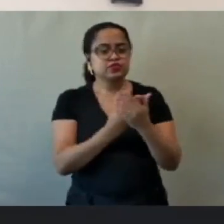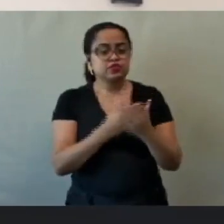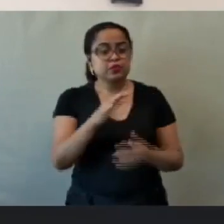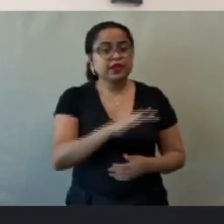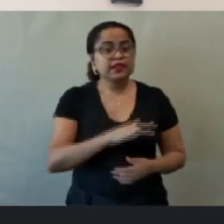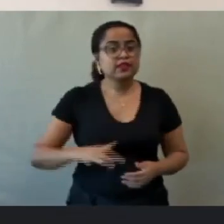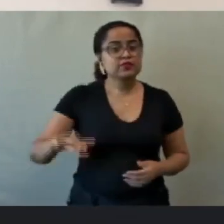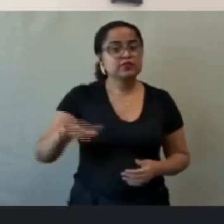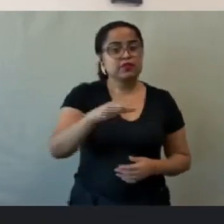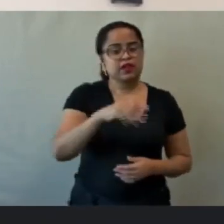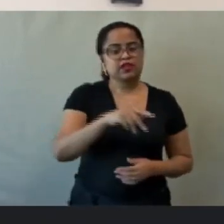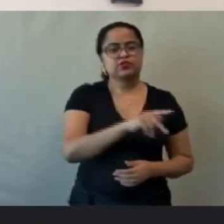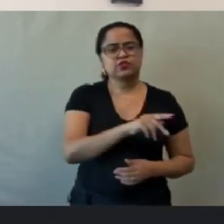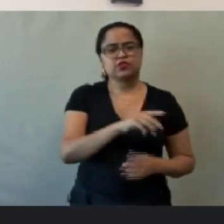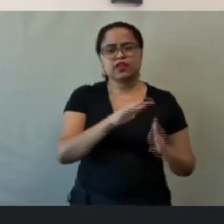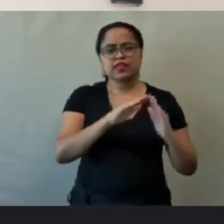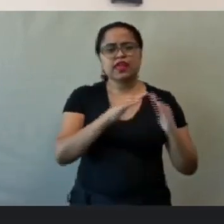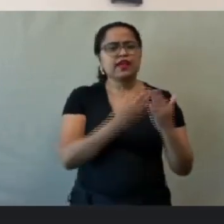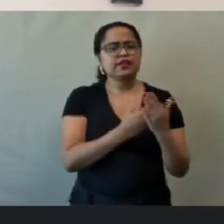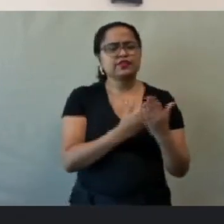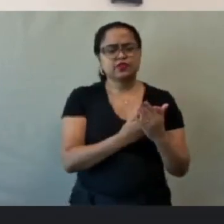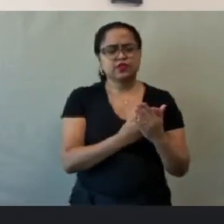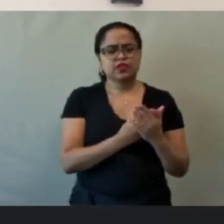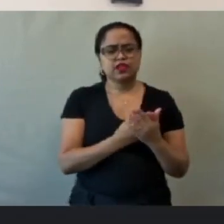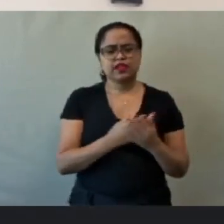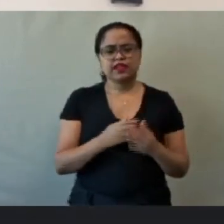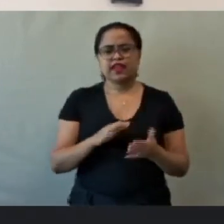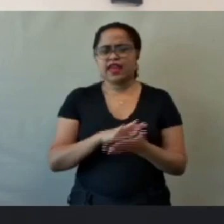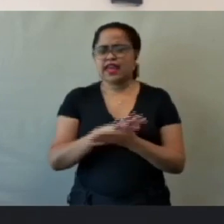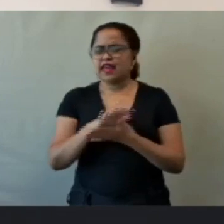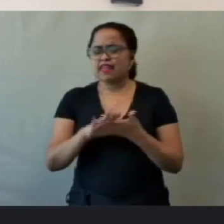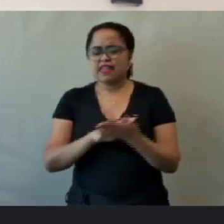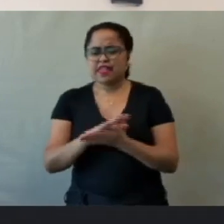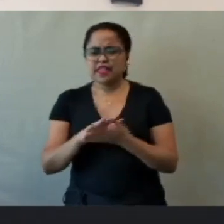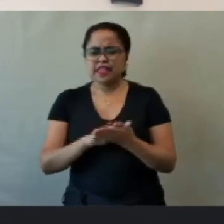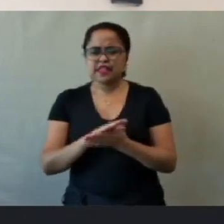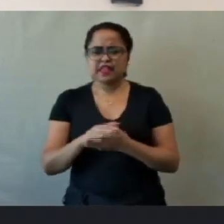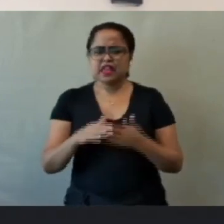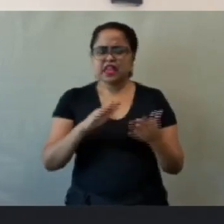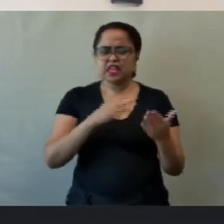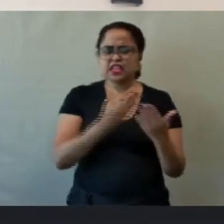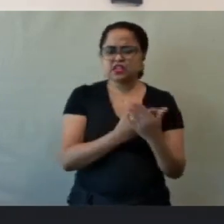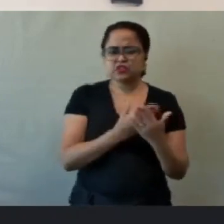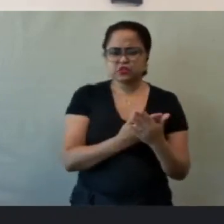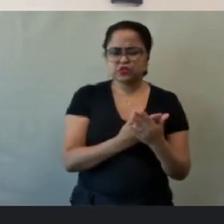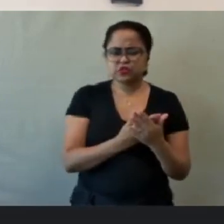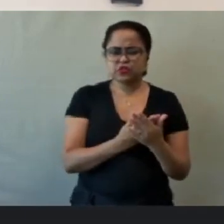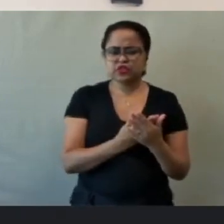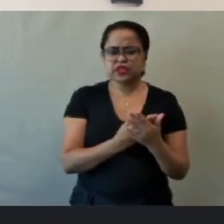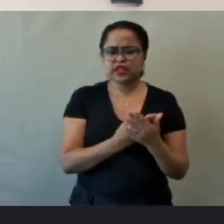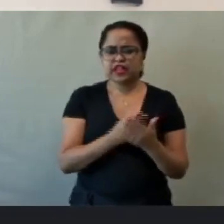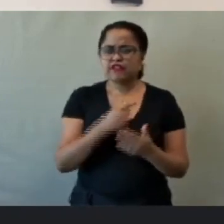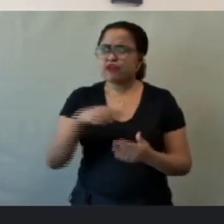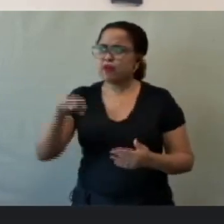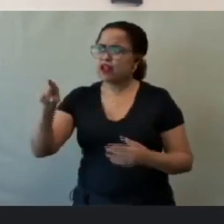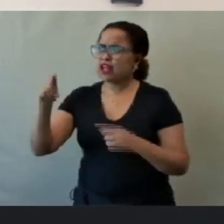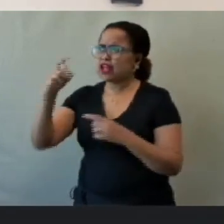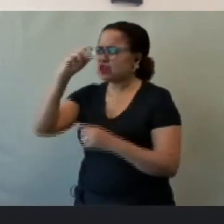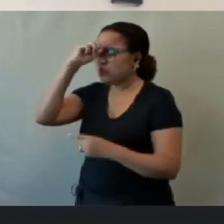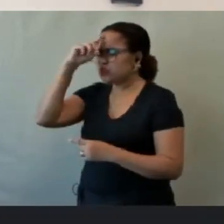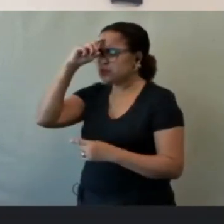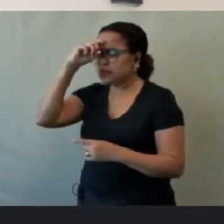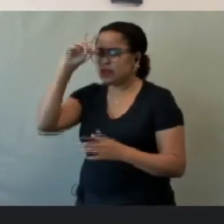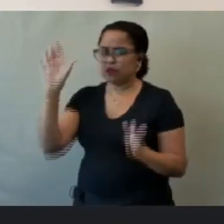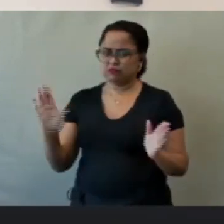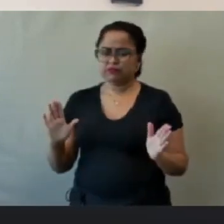ser professor, né? Nenhum de nós estudamos e vamos lá operar ninguém no espaço do hospital. Então, o nosso